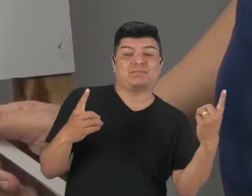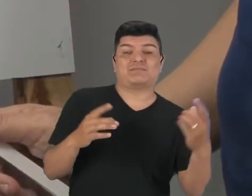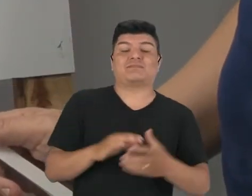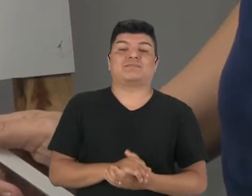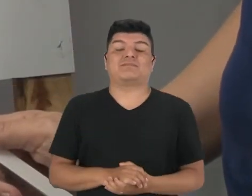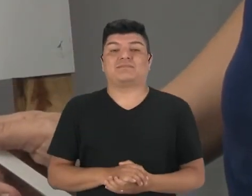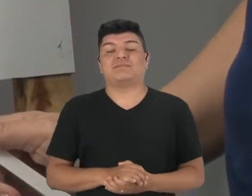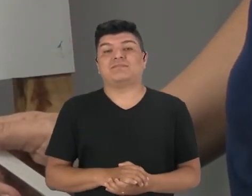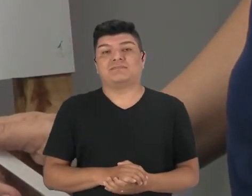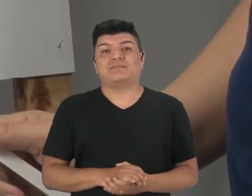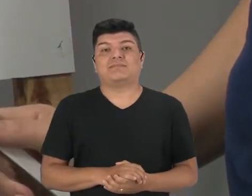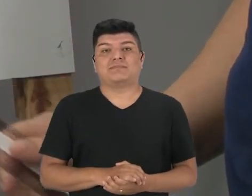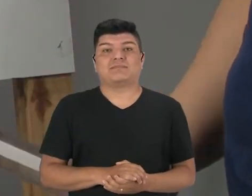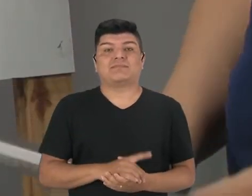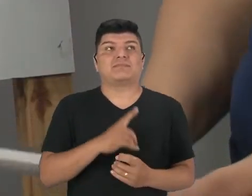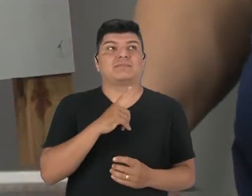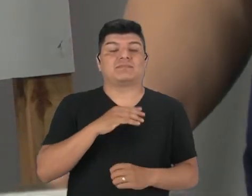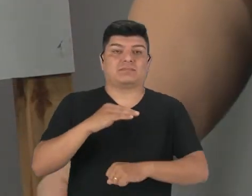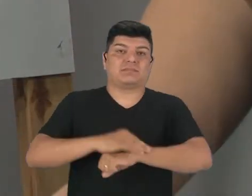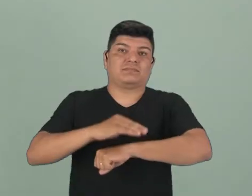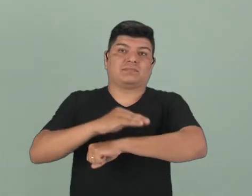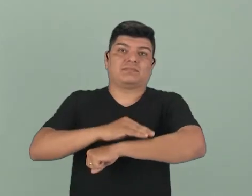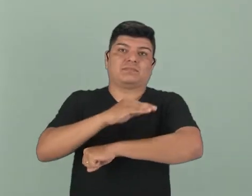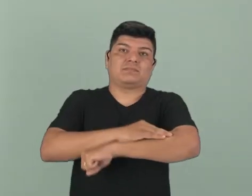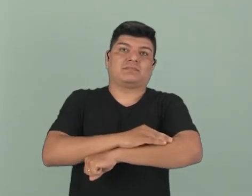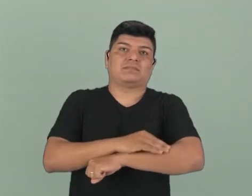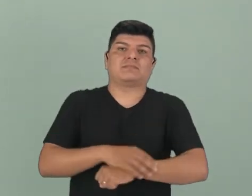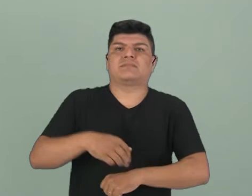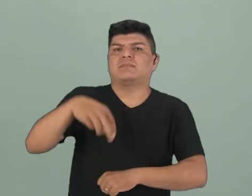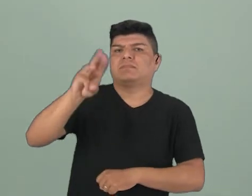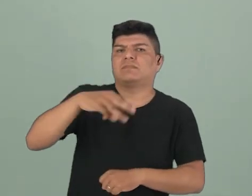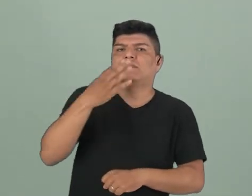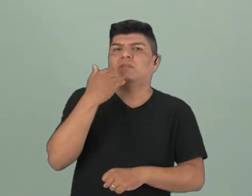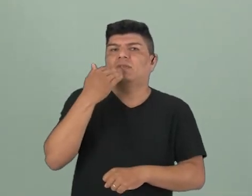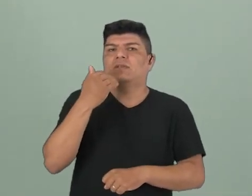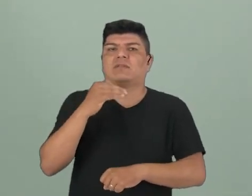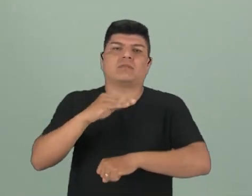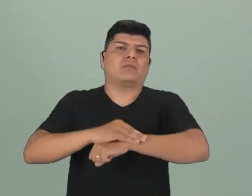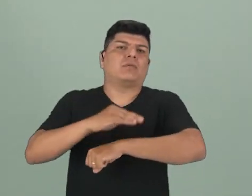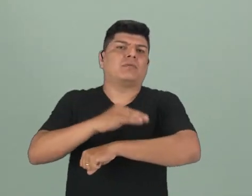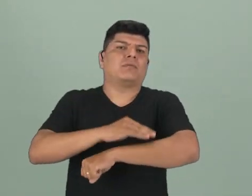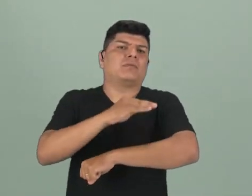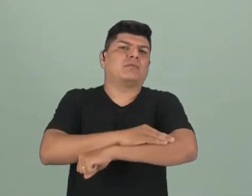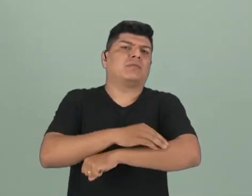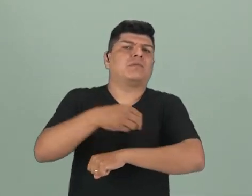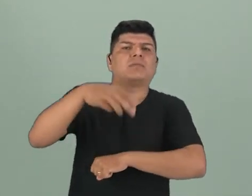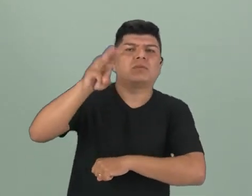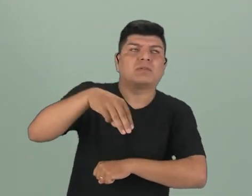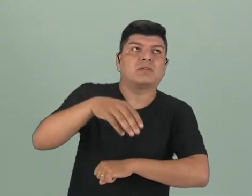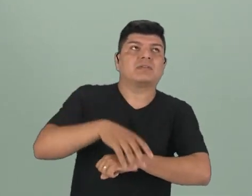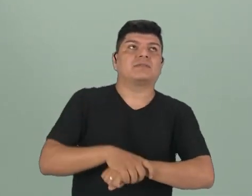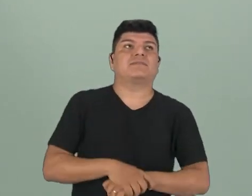ó. Nós temos o sapo aí. E quem se alimenta do sapo é a